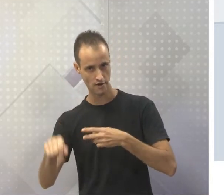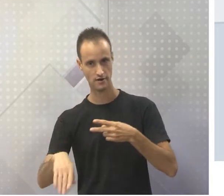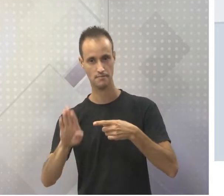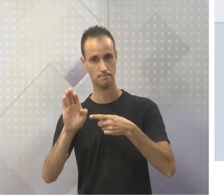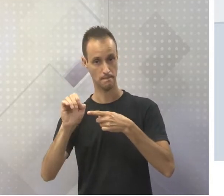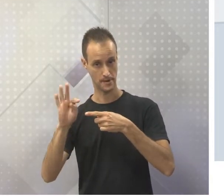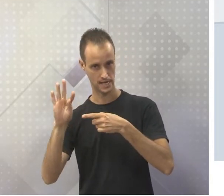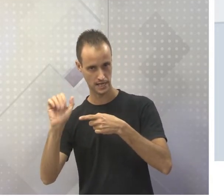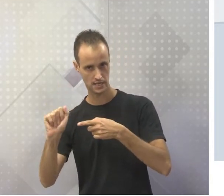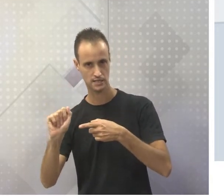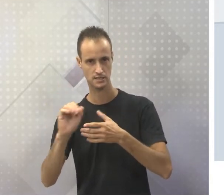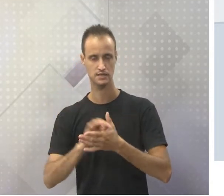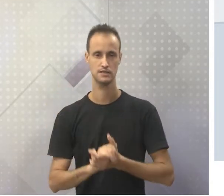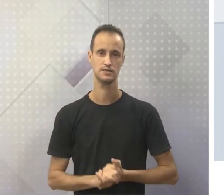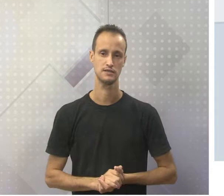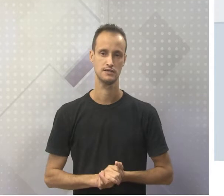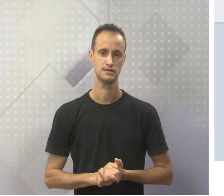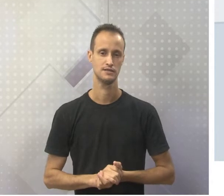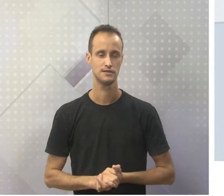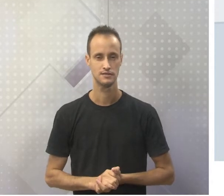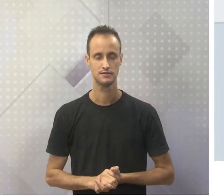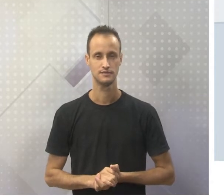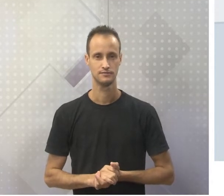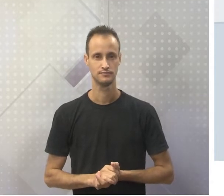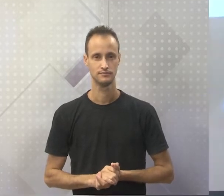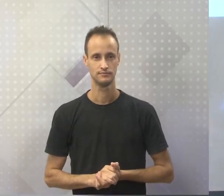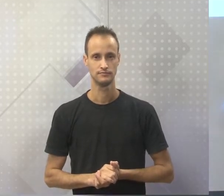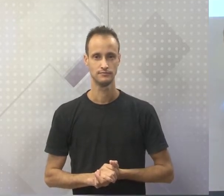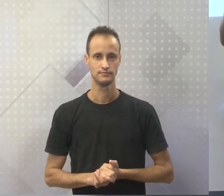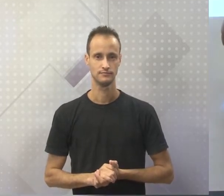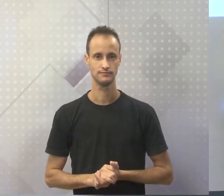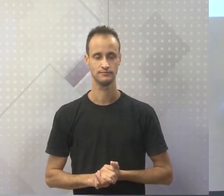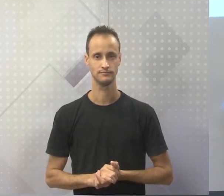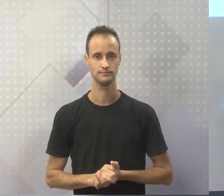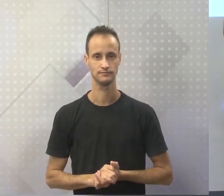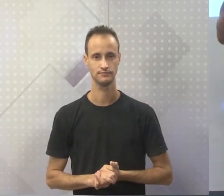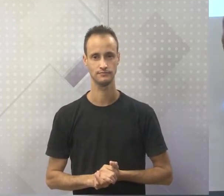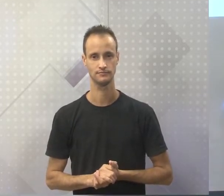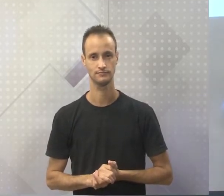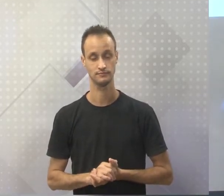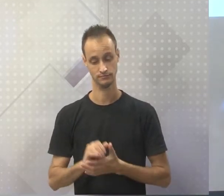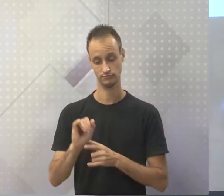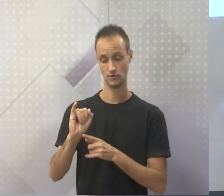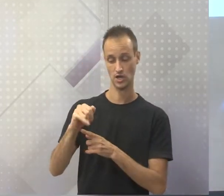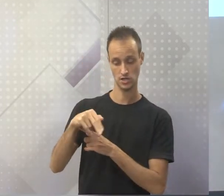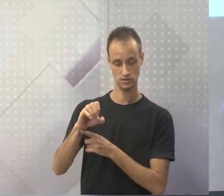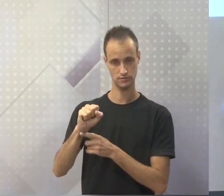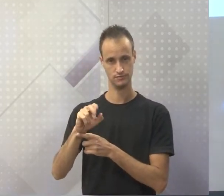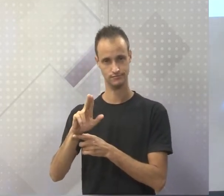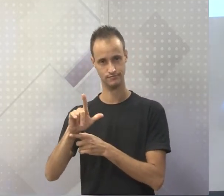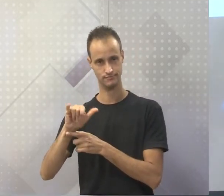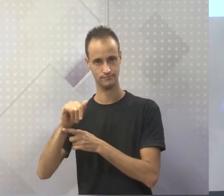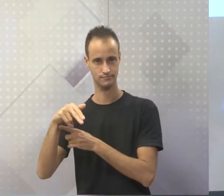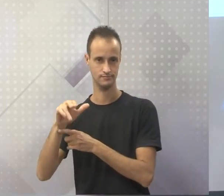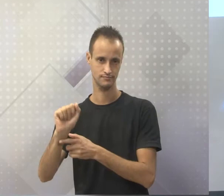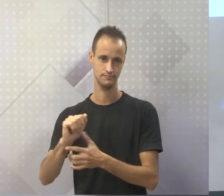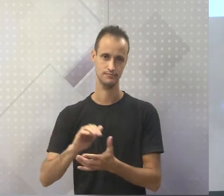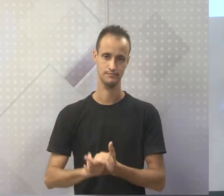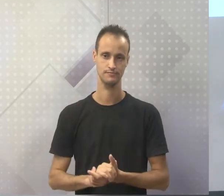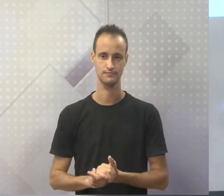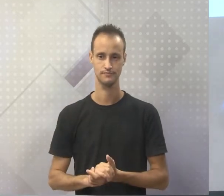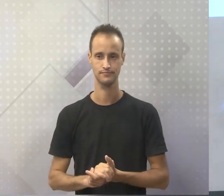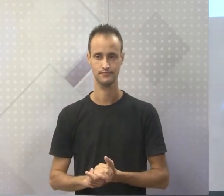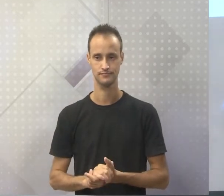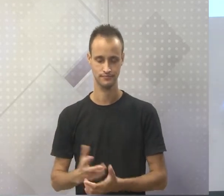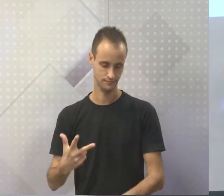produz os hormônios glucagon, alfa-glucagon, beta-insulina. Insulina! Insulina!